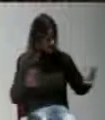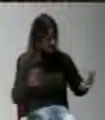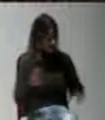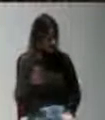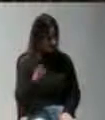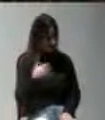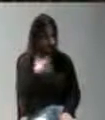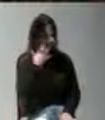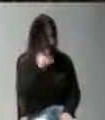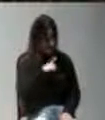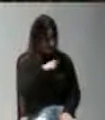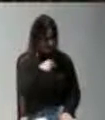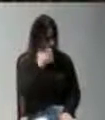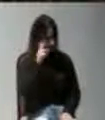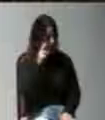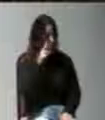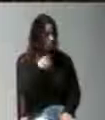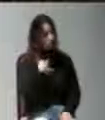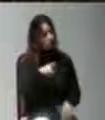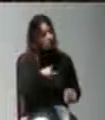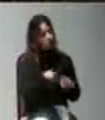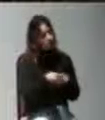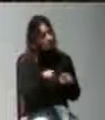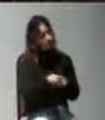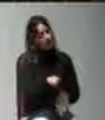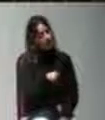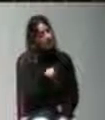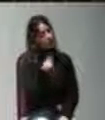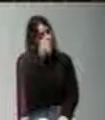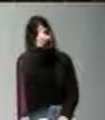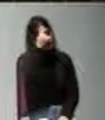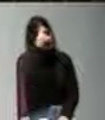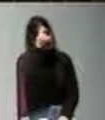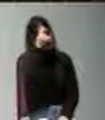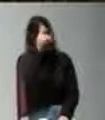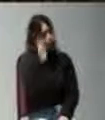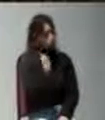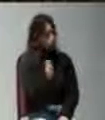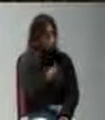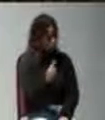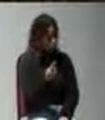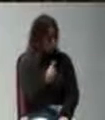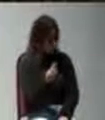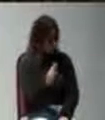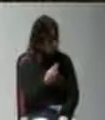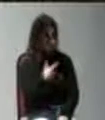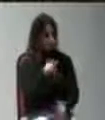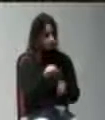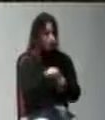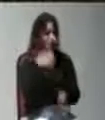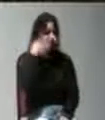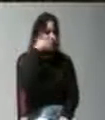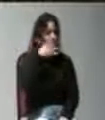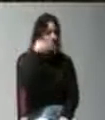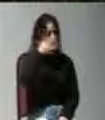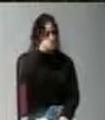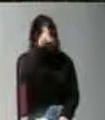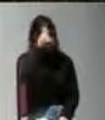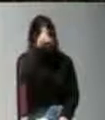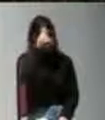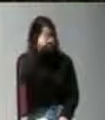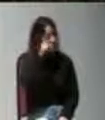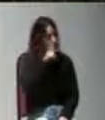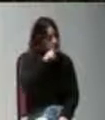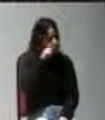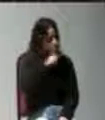na Universidade da Califórnia e na UDELAR, Universidade da República do Uruguai. Proferiu palestra na Universidade de